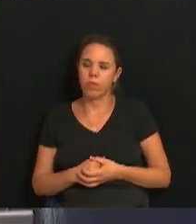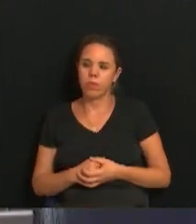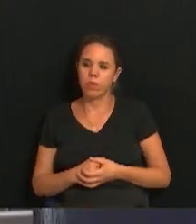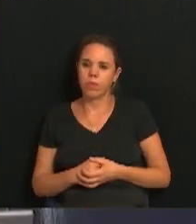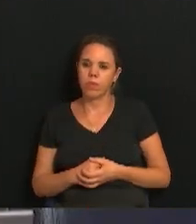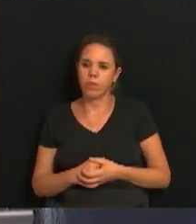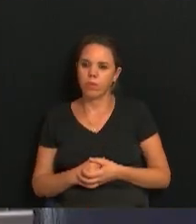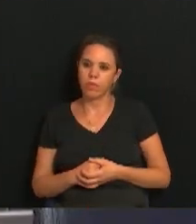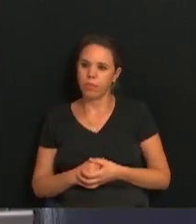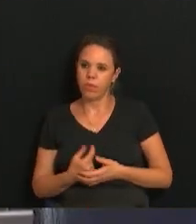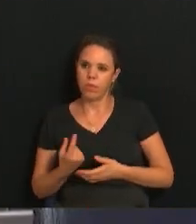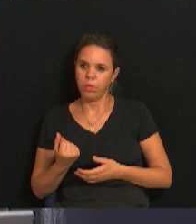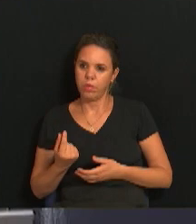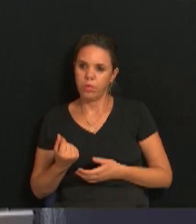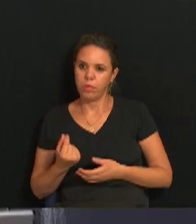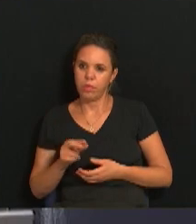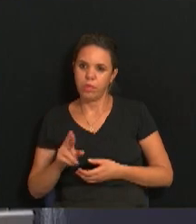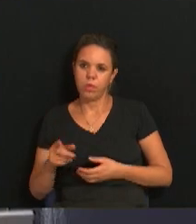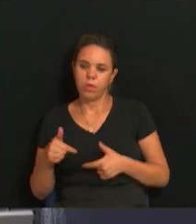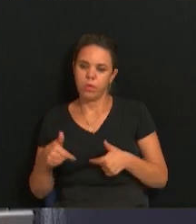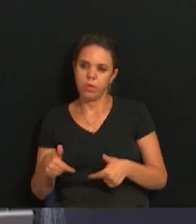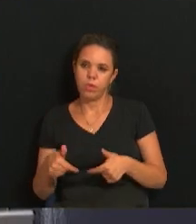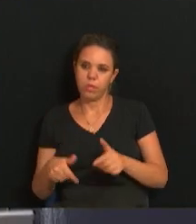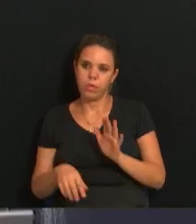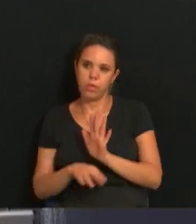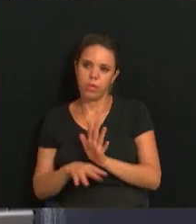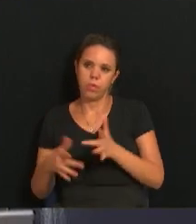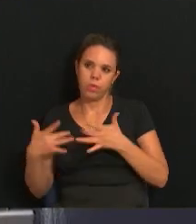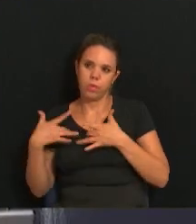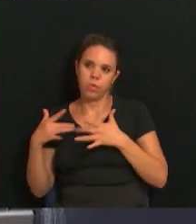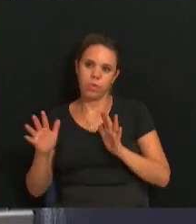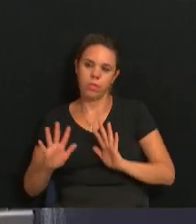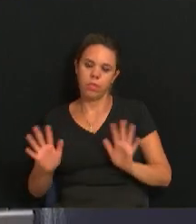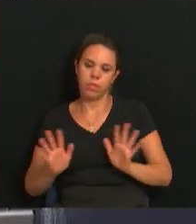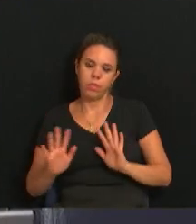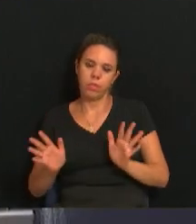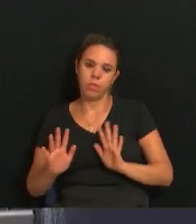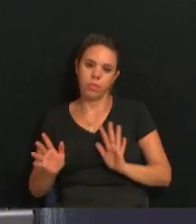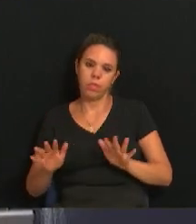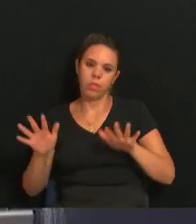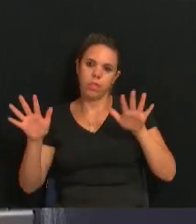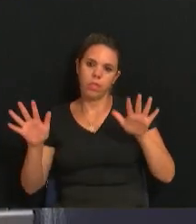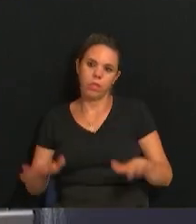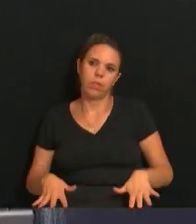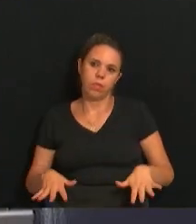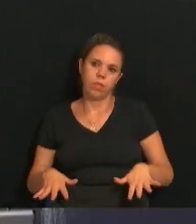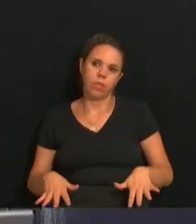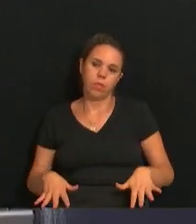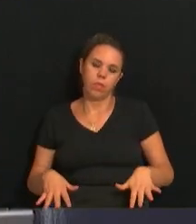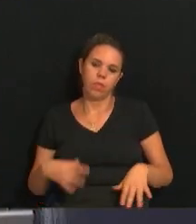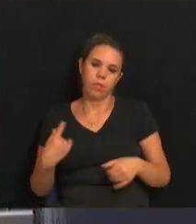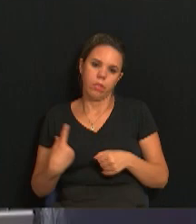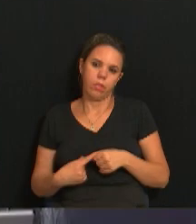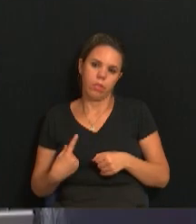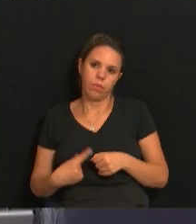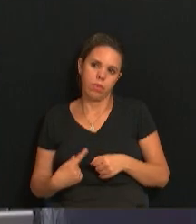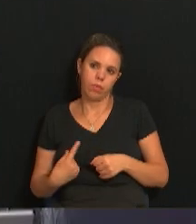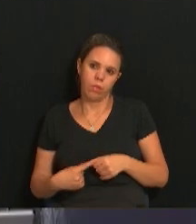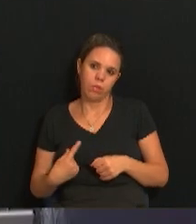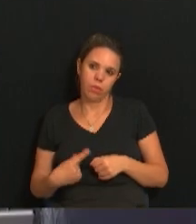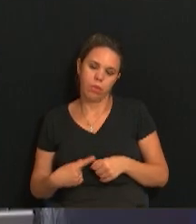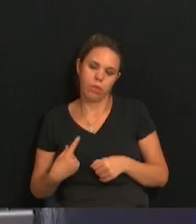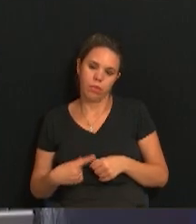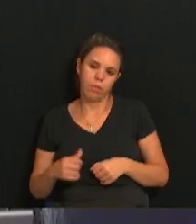E essa destinação não é uma doação, é uma destinação, ela fica no município. o Aparecido